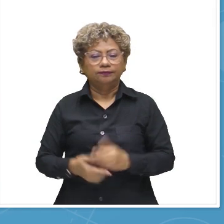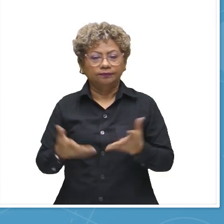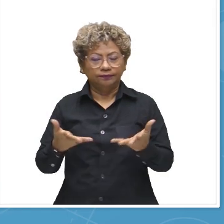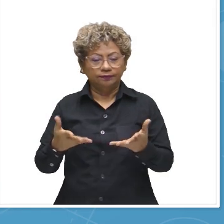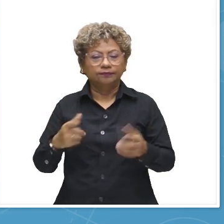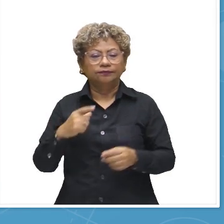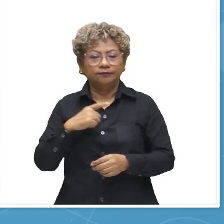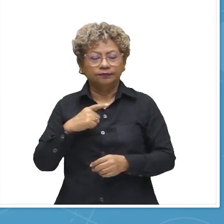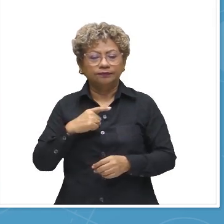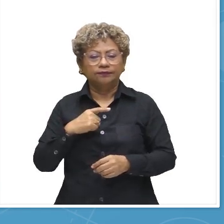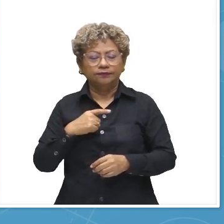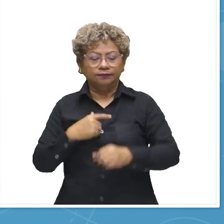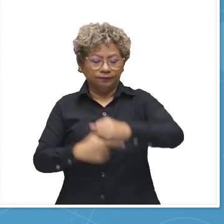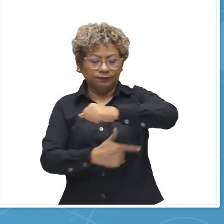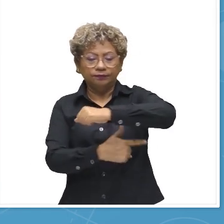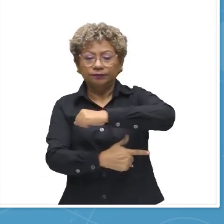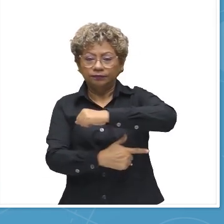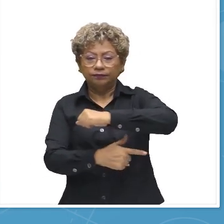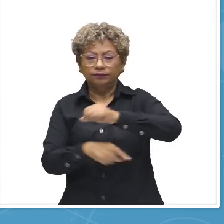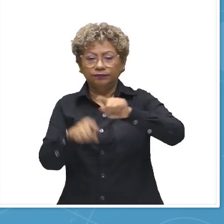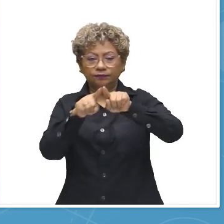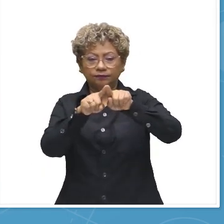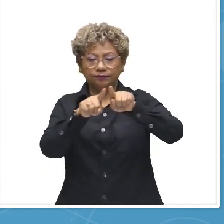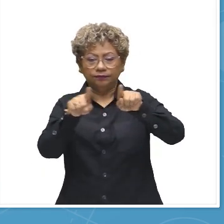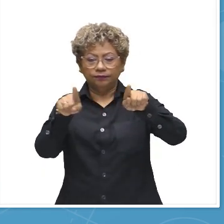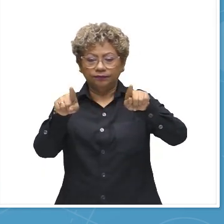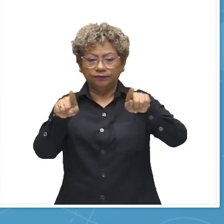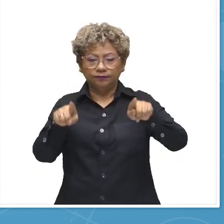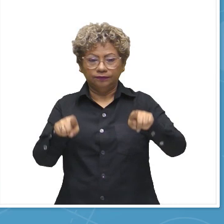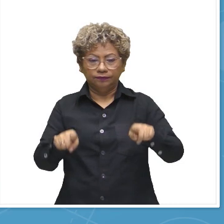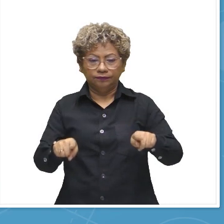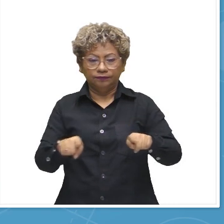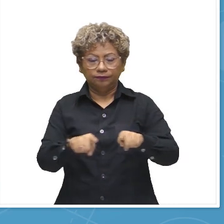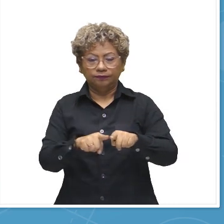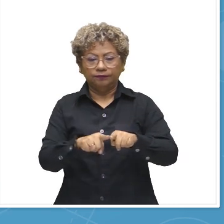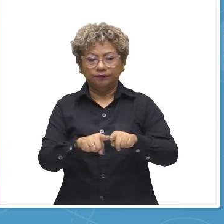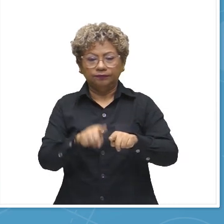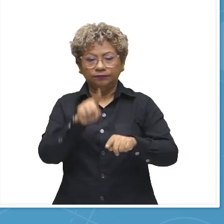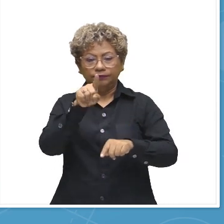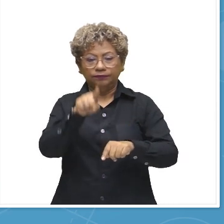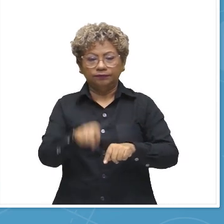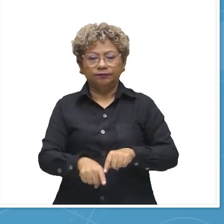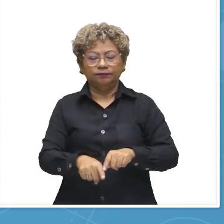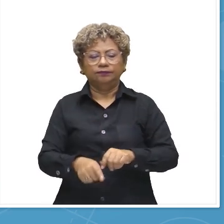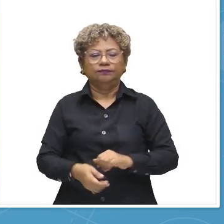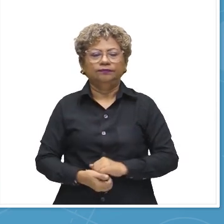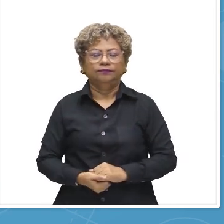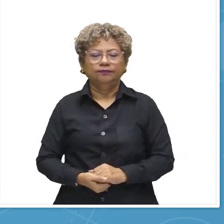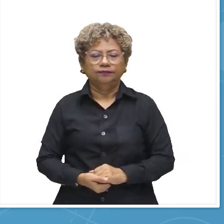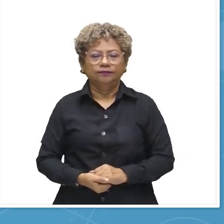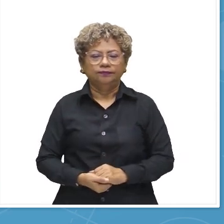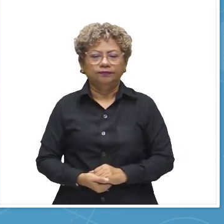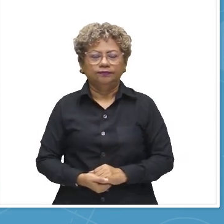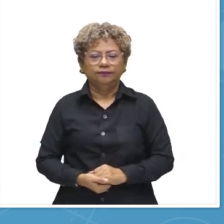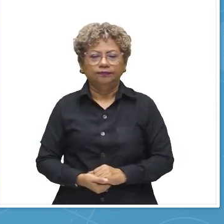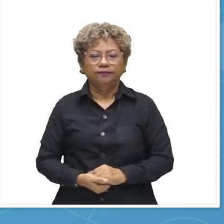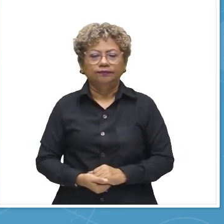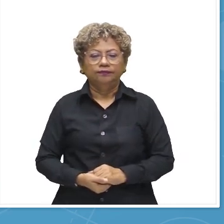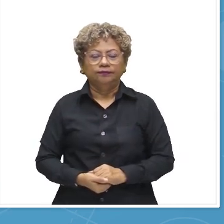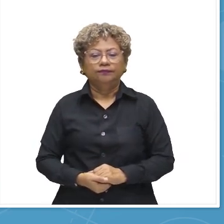um total de 2 partes. O número de baixo sempre representa, tá, o total de partes que eu tenho. Eu tenho